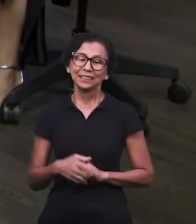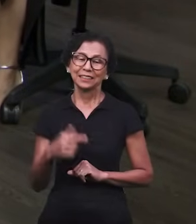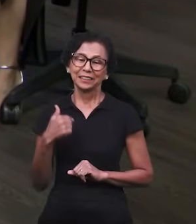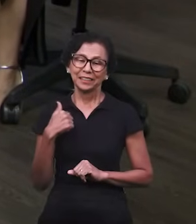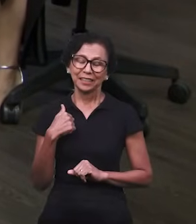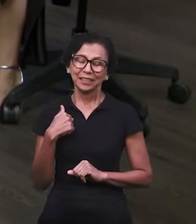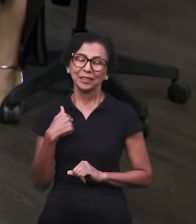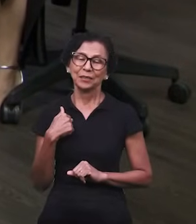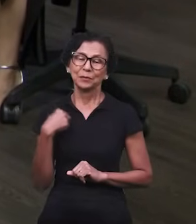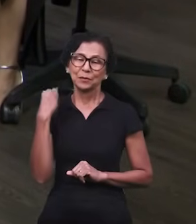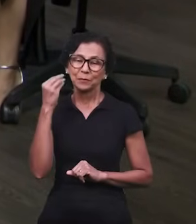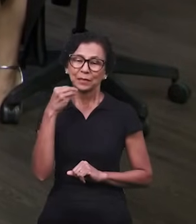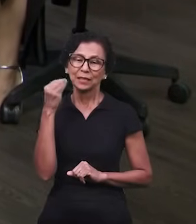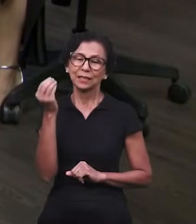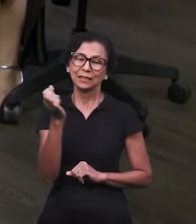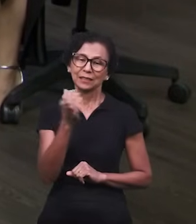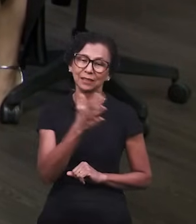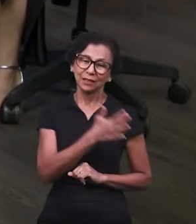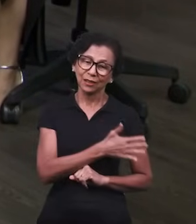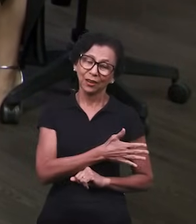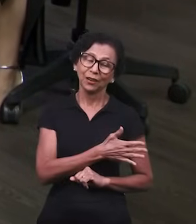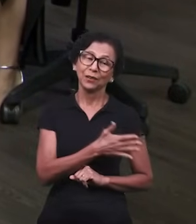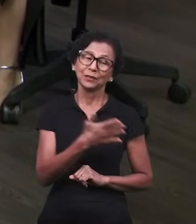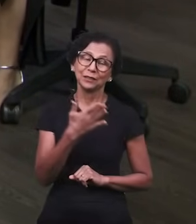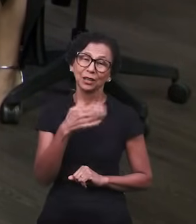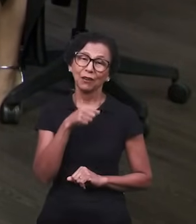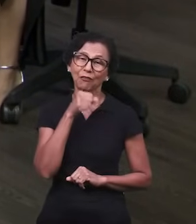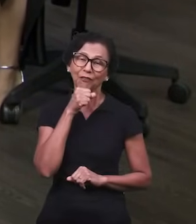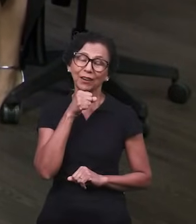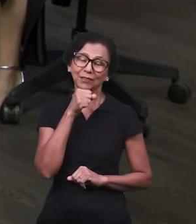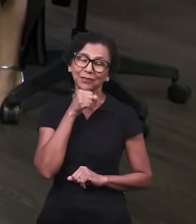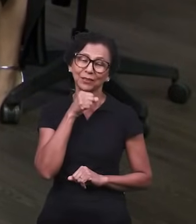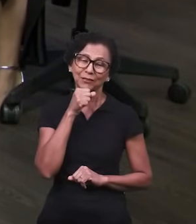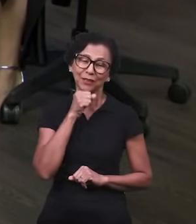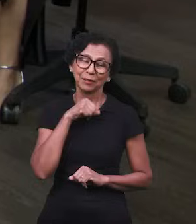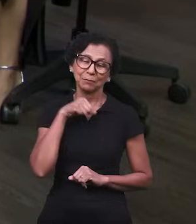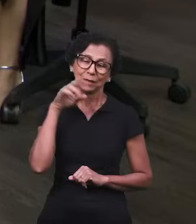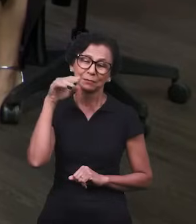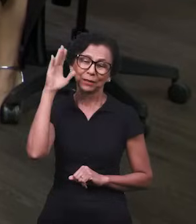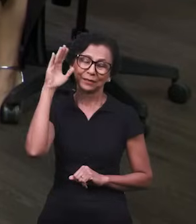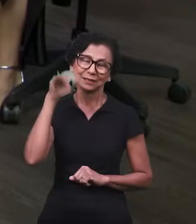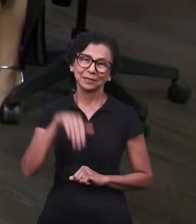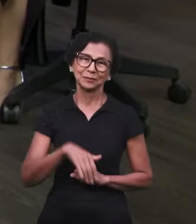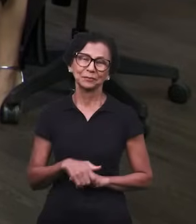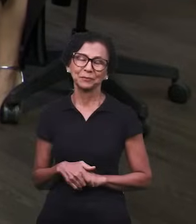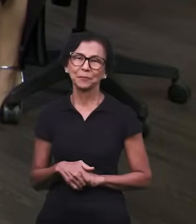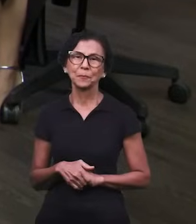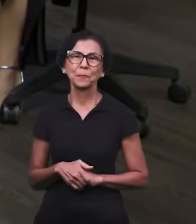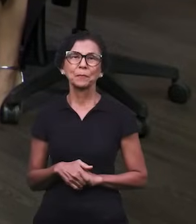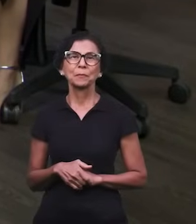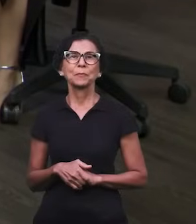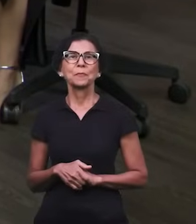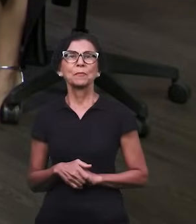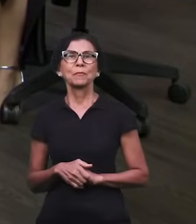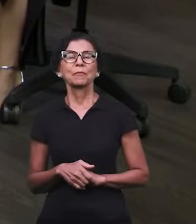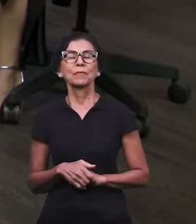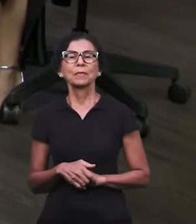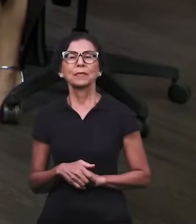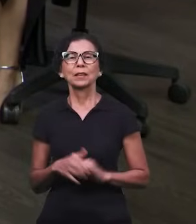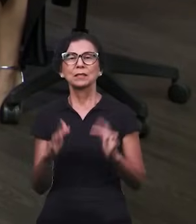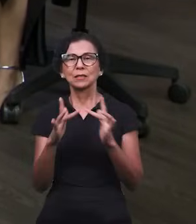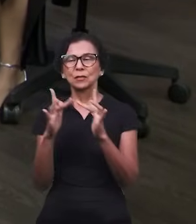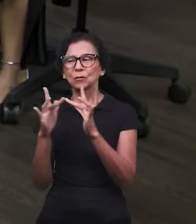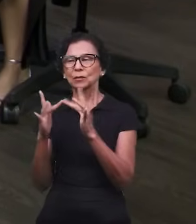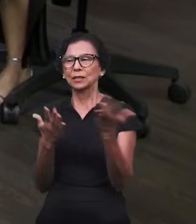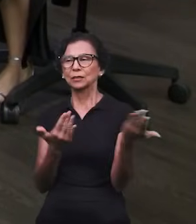porque aquilo que eu vivi, muitos não viram, né? Mas a gente se rejuvenesce quando